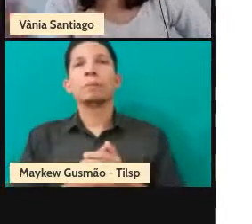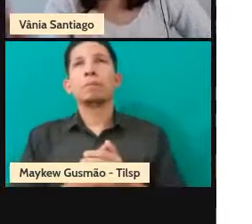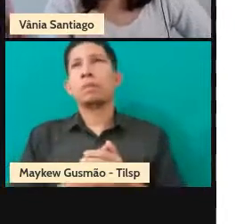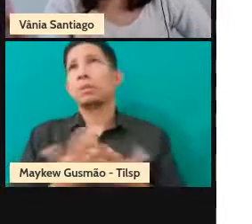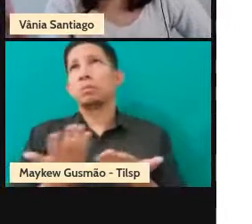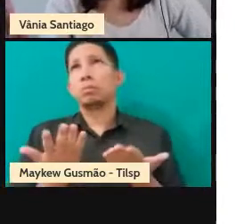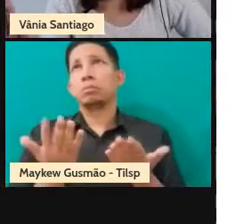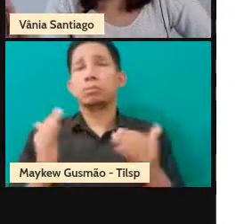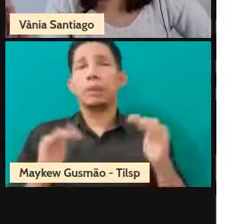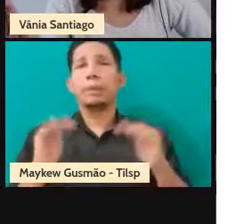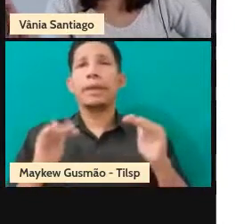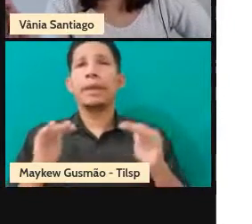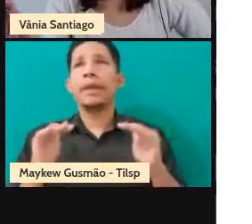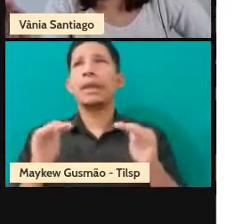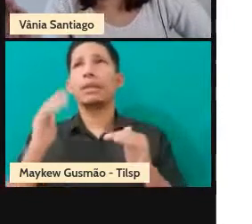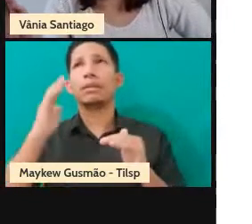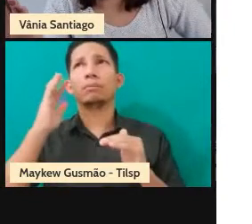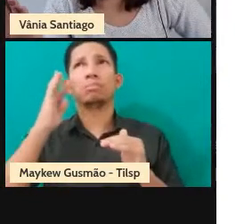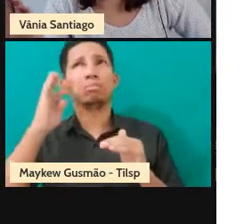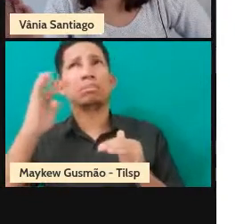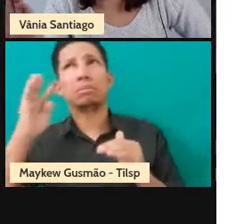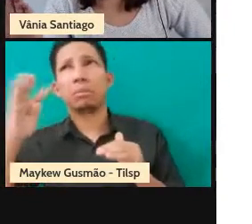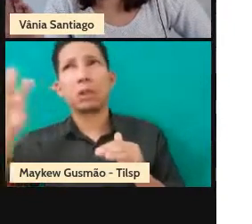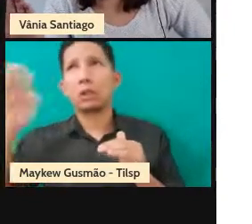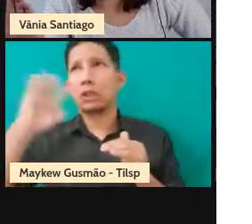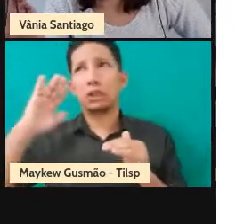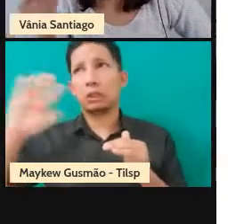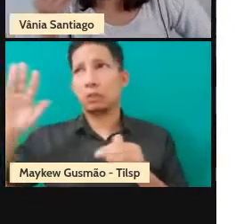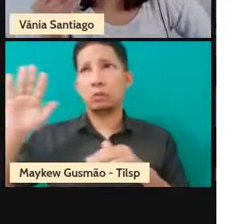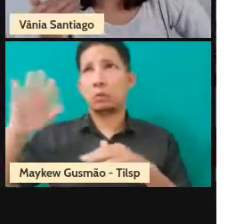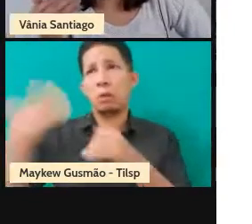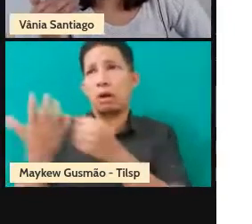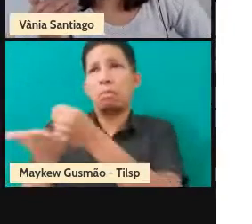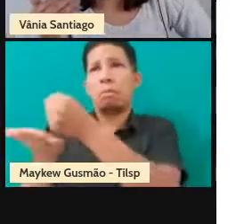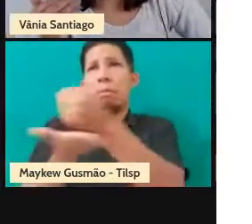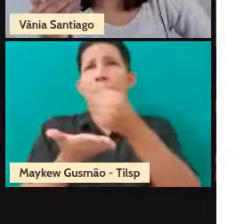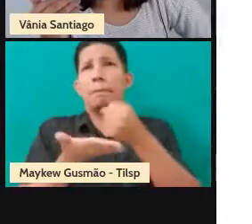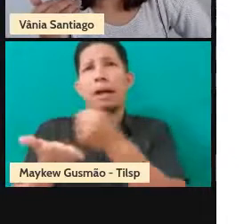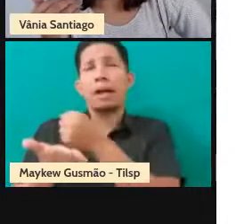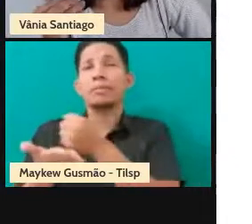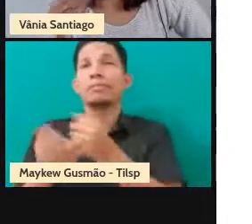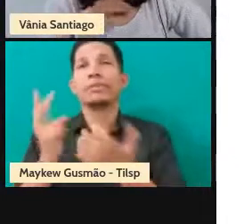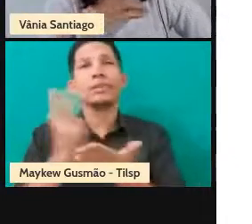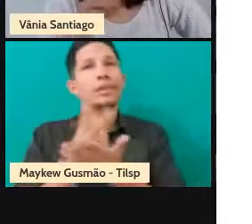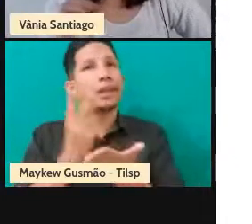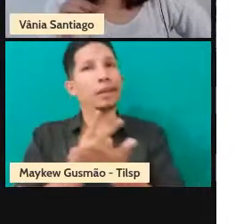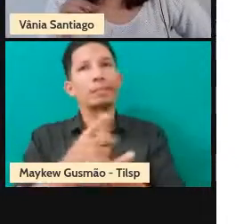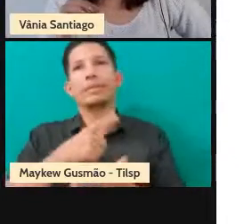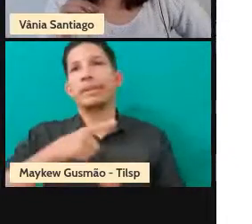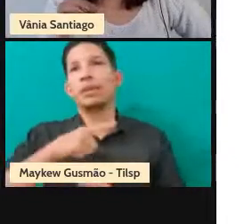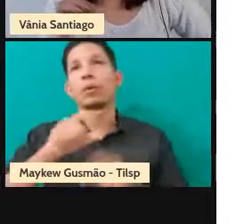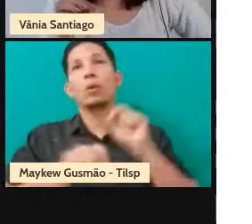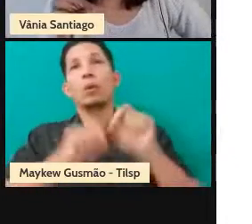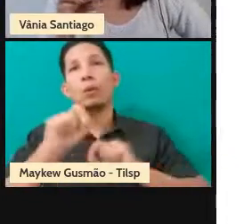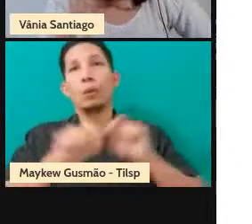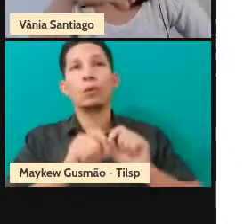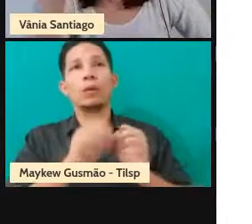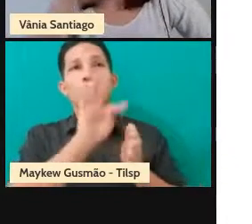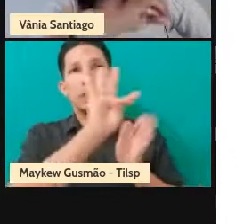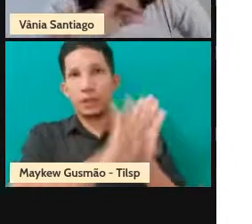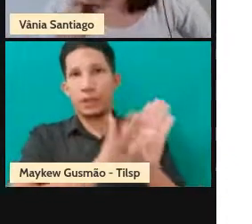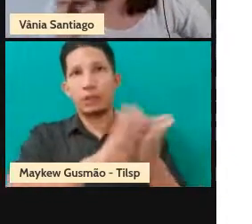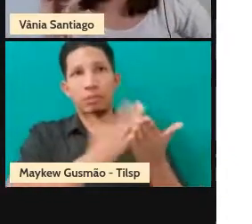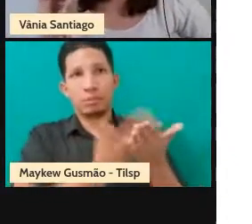de qual é a teoria que essas teses e dissertações se embasaram, sempre há a descrição do texto interpretado.